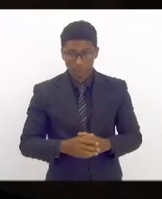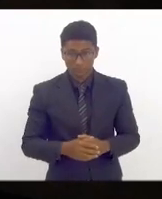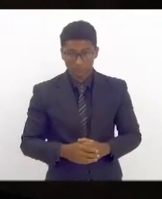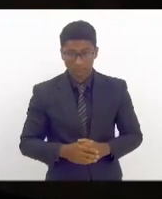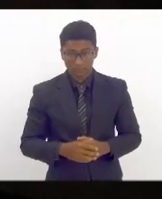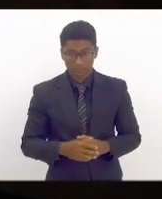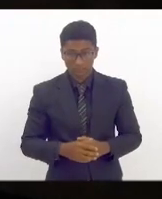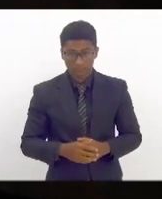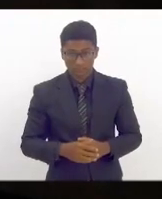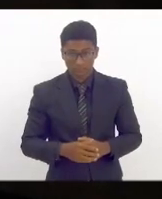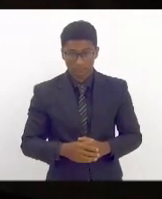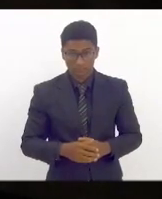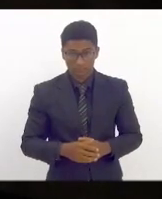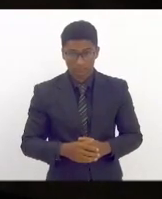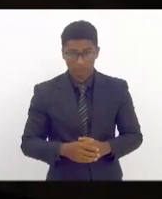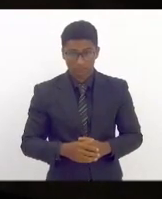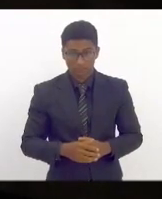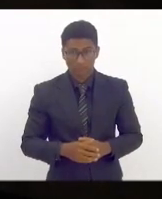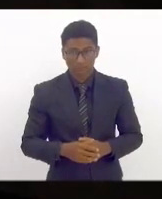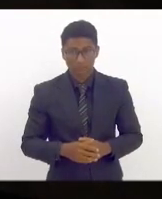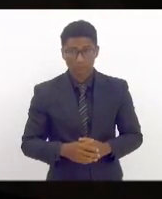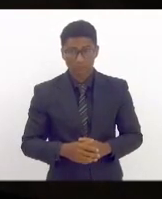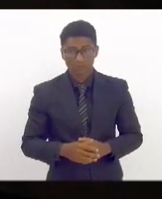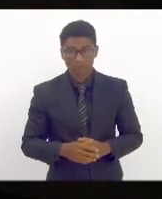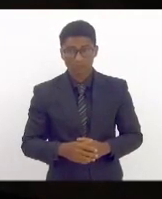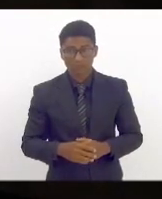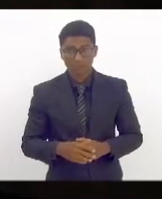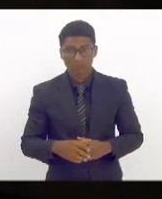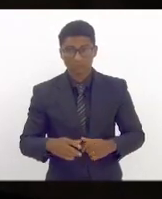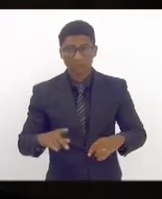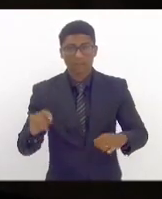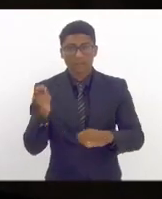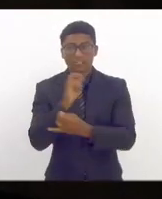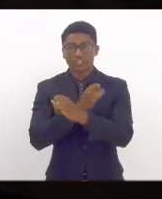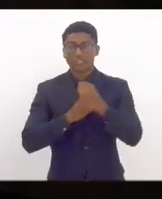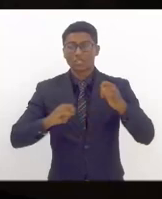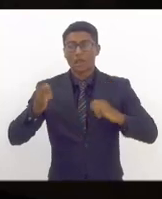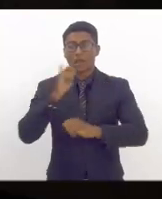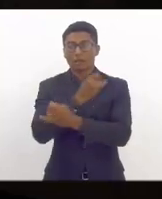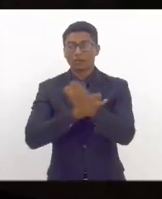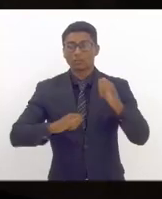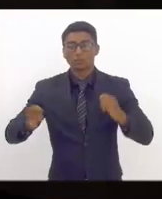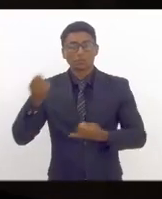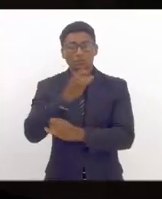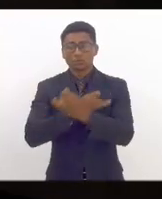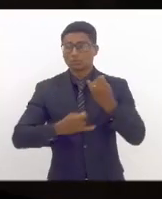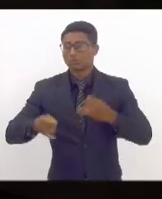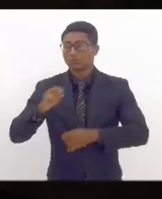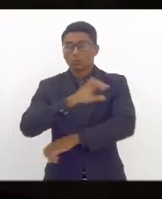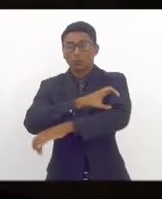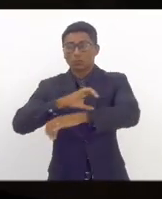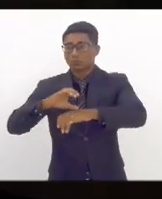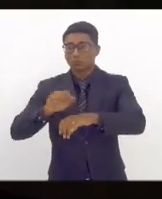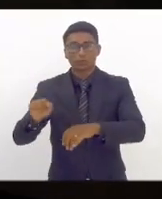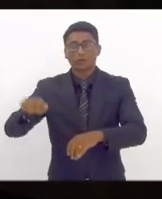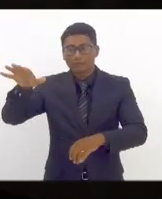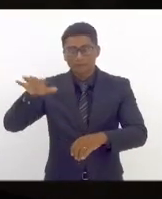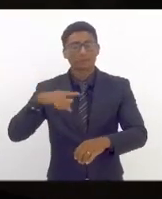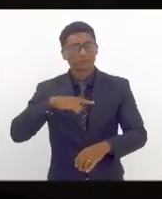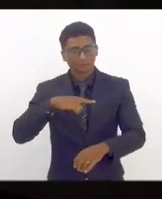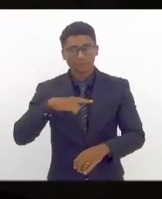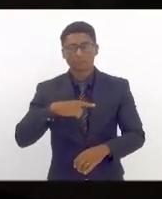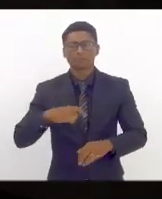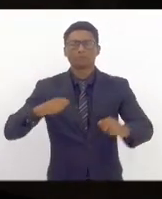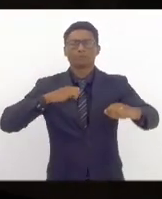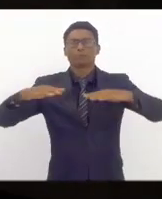também toda a energia né que é capaz de ser produzida pela cultura e pela Periferia o movimento cultural